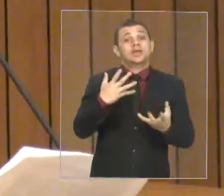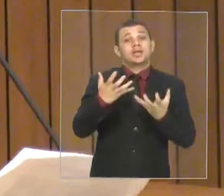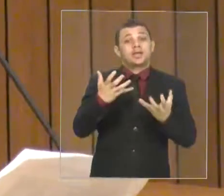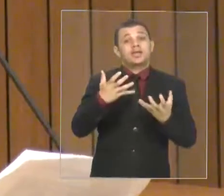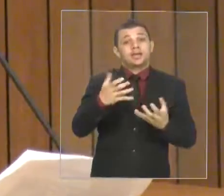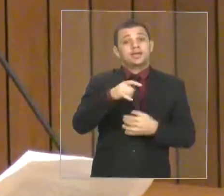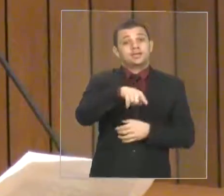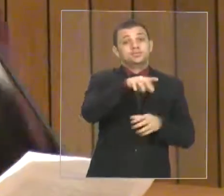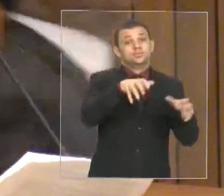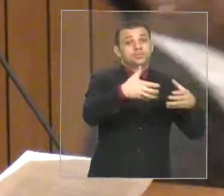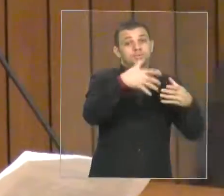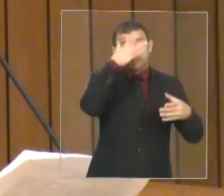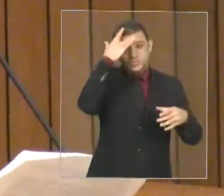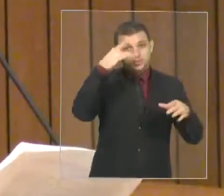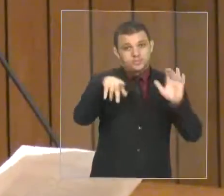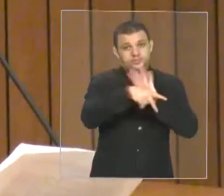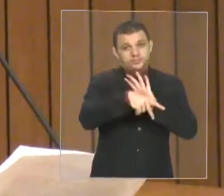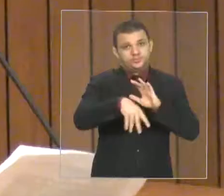após